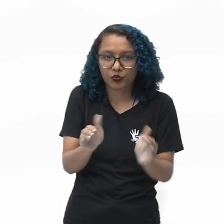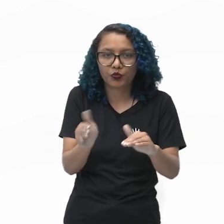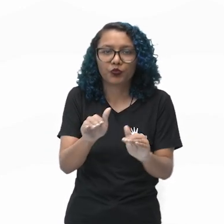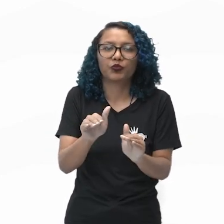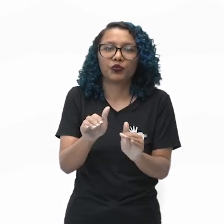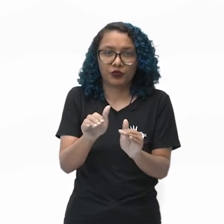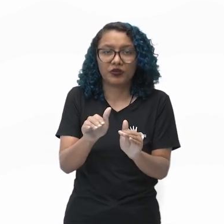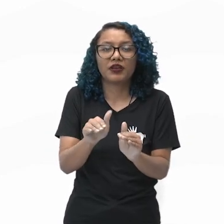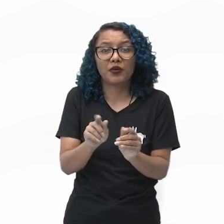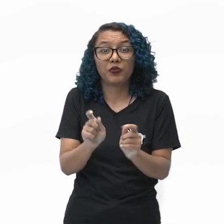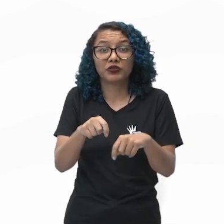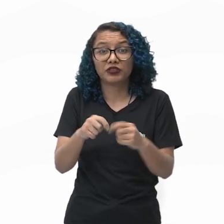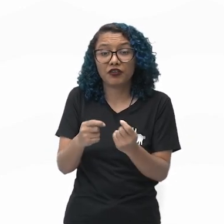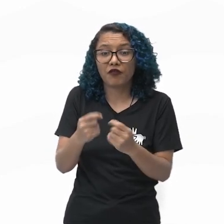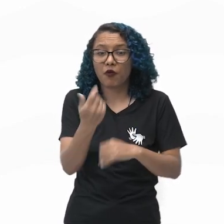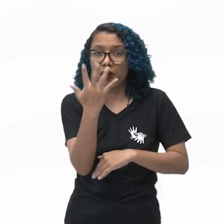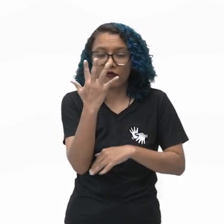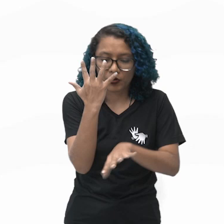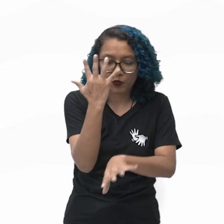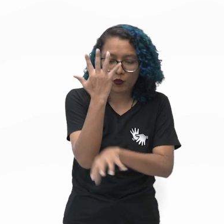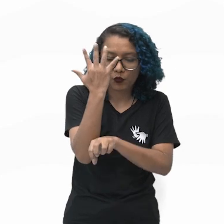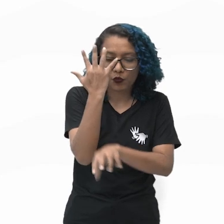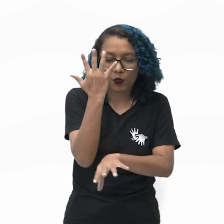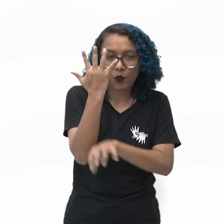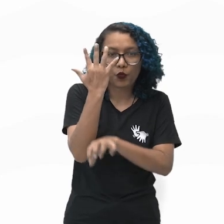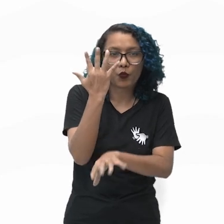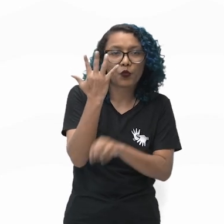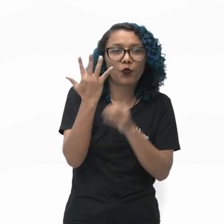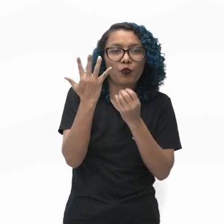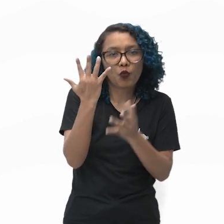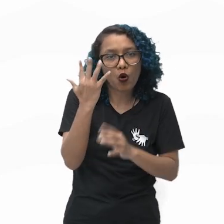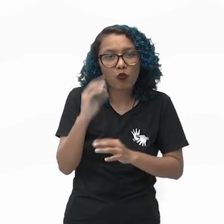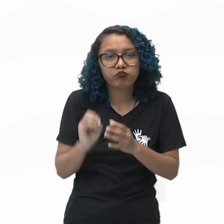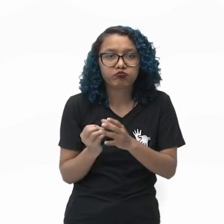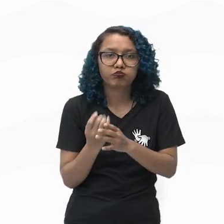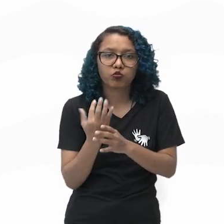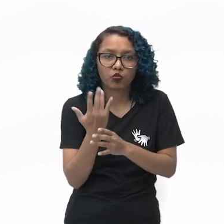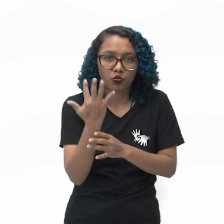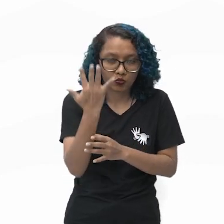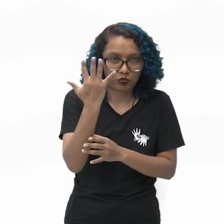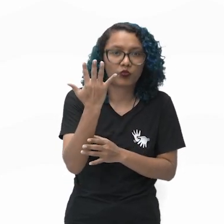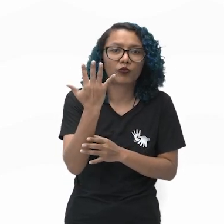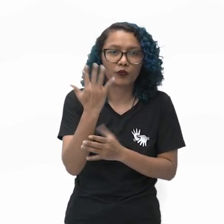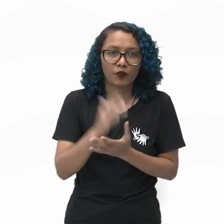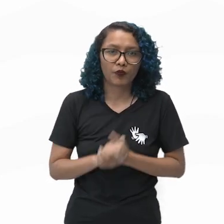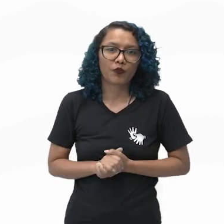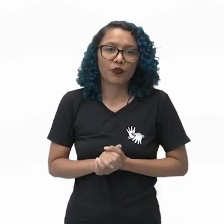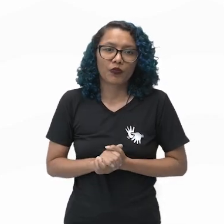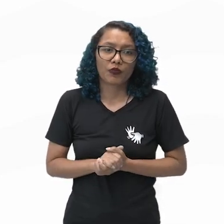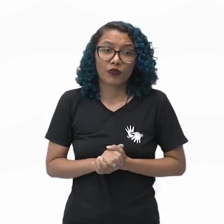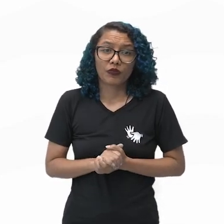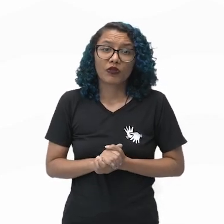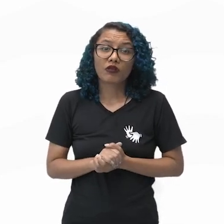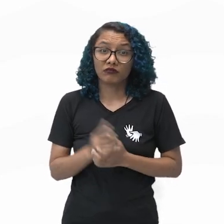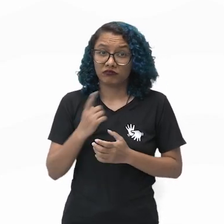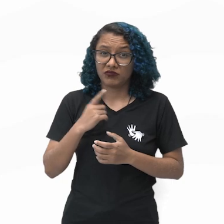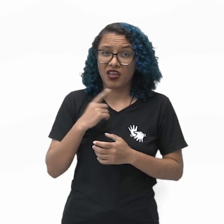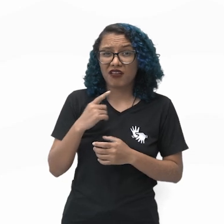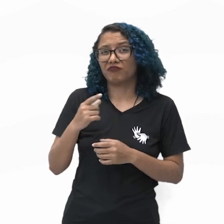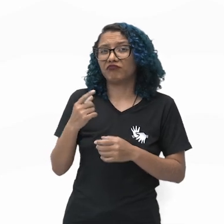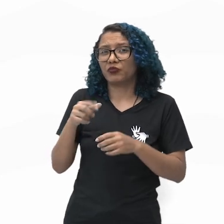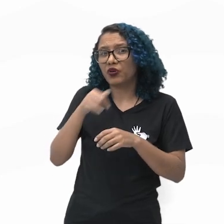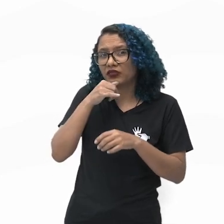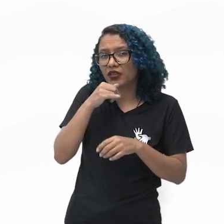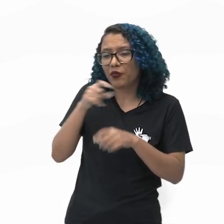trazendo nutrientes para essa planta. É comum ver isso em comunidades ou em sítios,